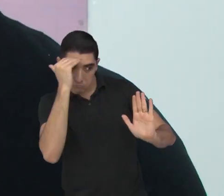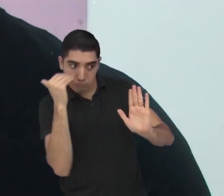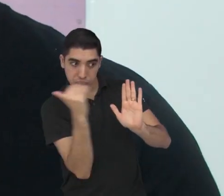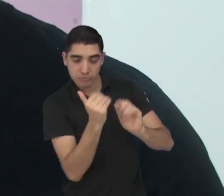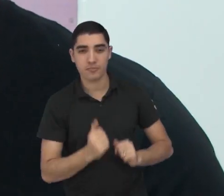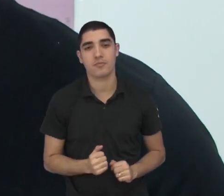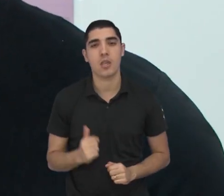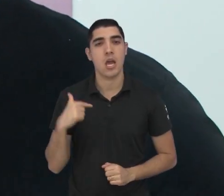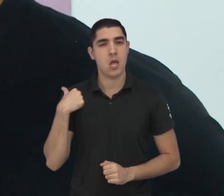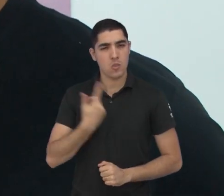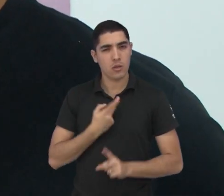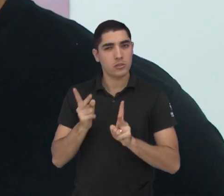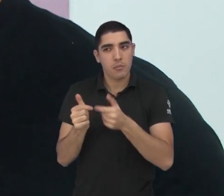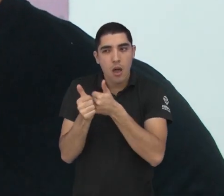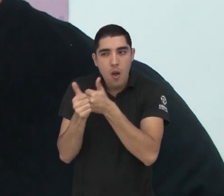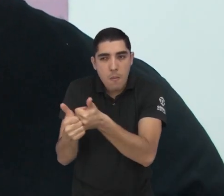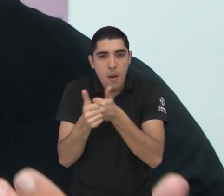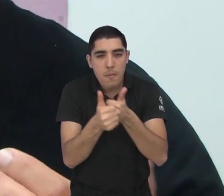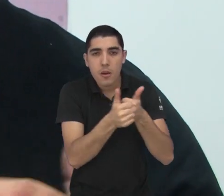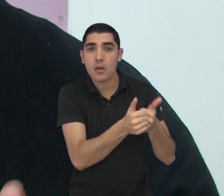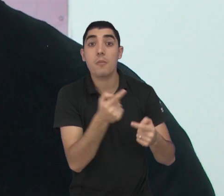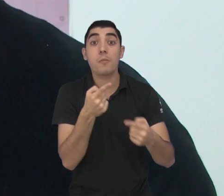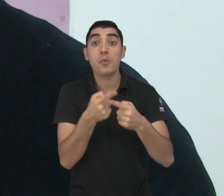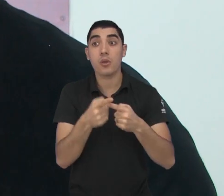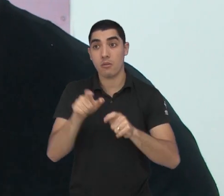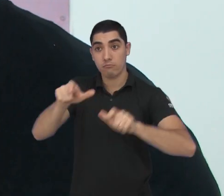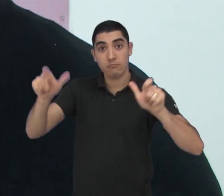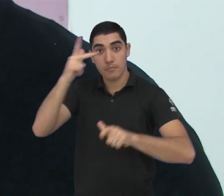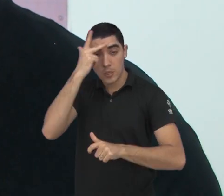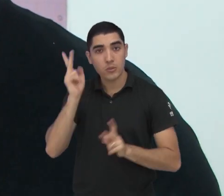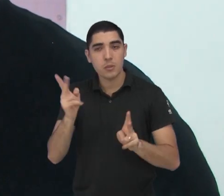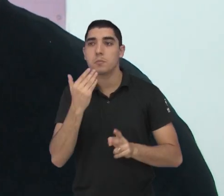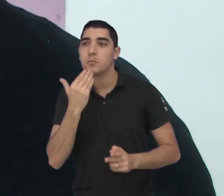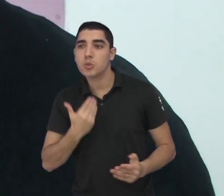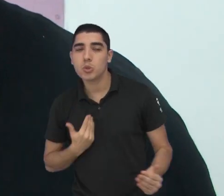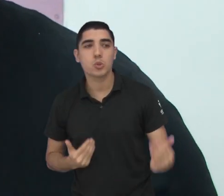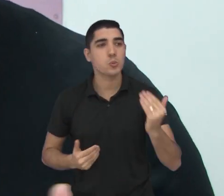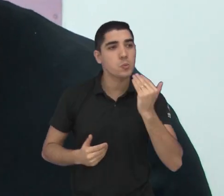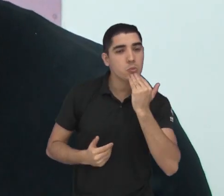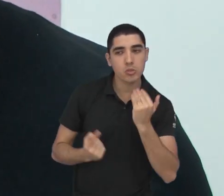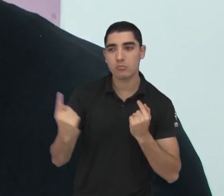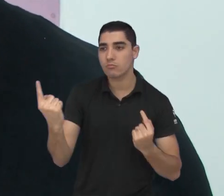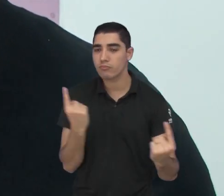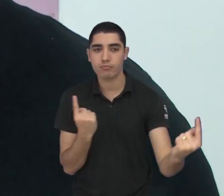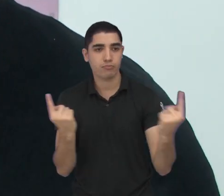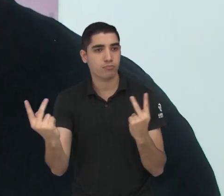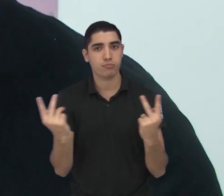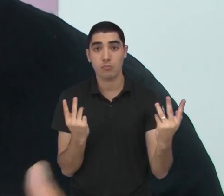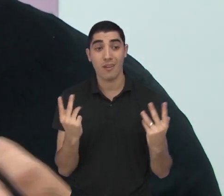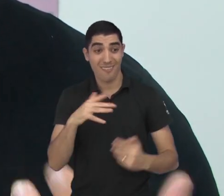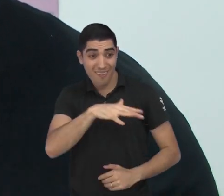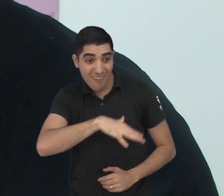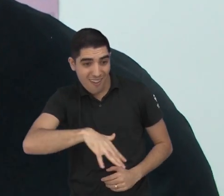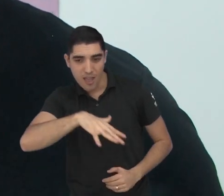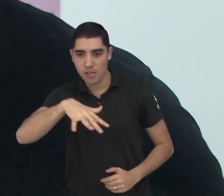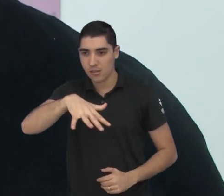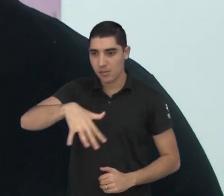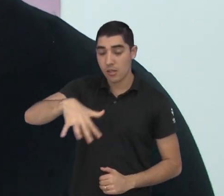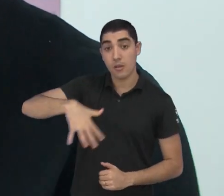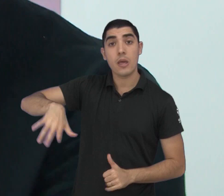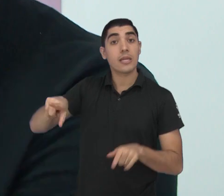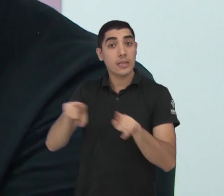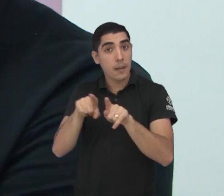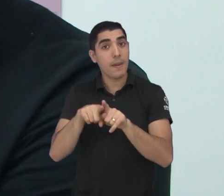A gente acompanha de acordo com o que até chega para os nossos gabinetes, né, em solicitações, em falando sobre a região,